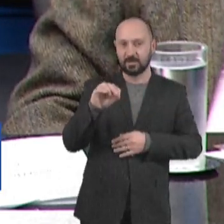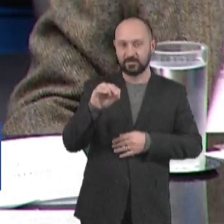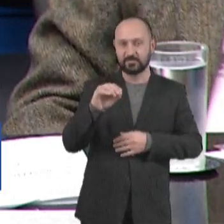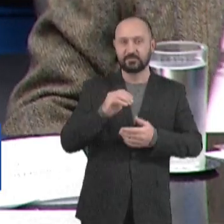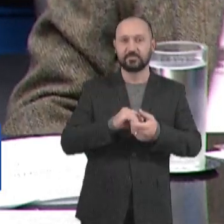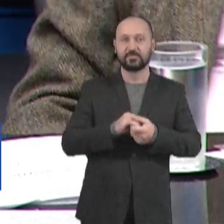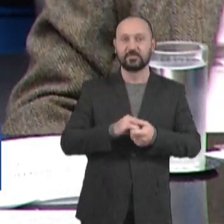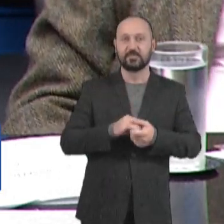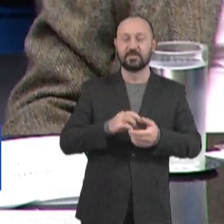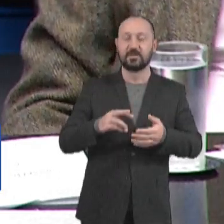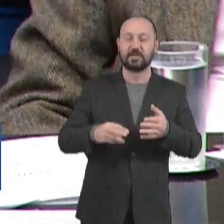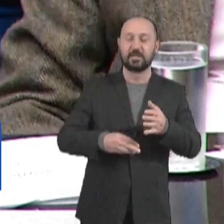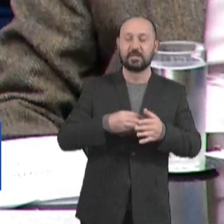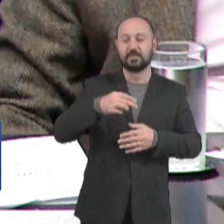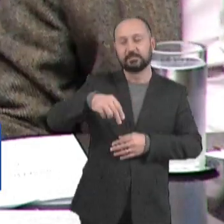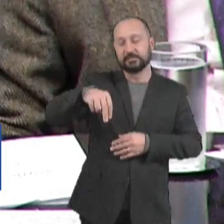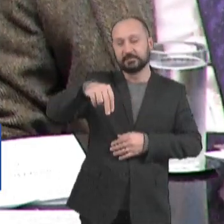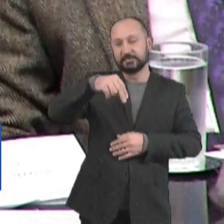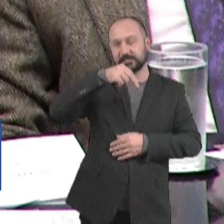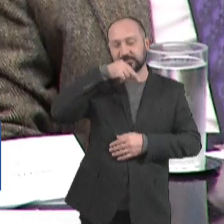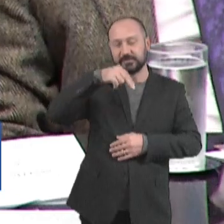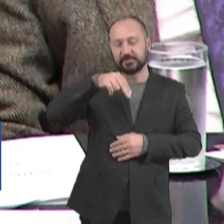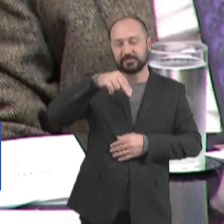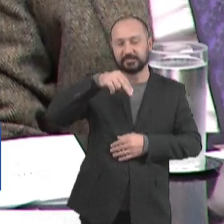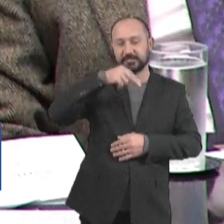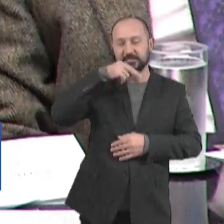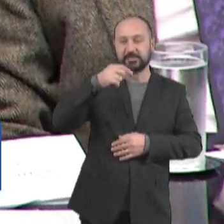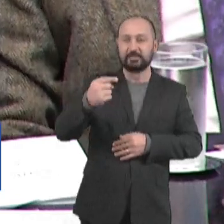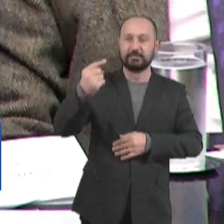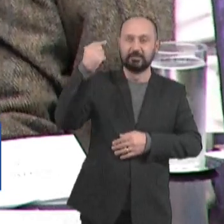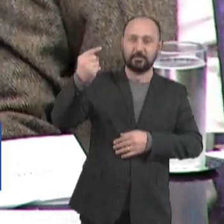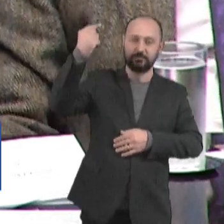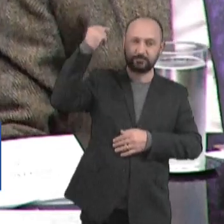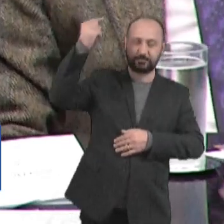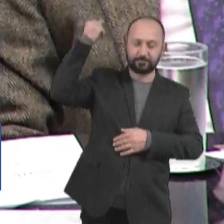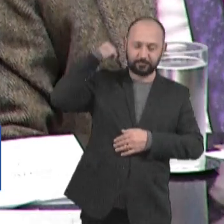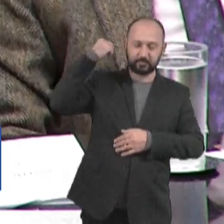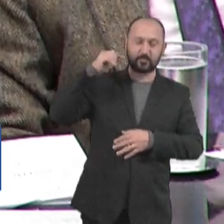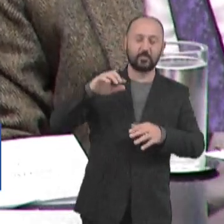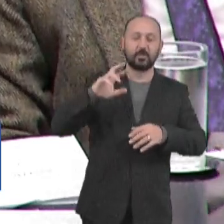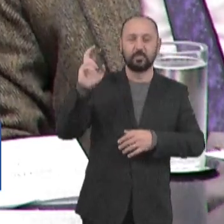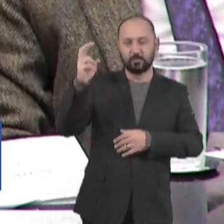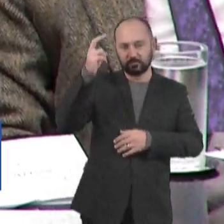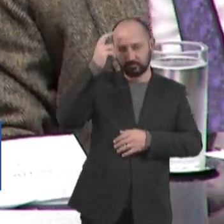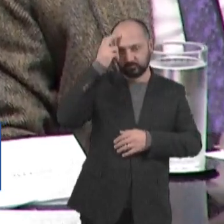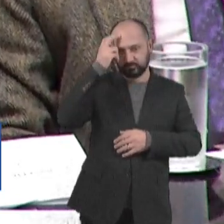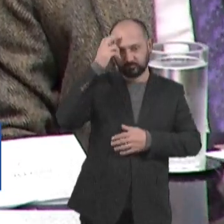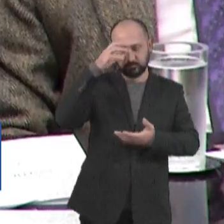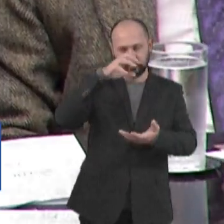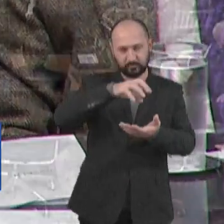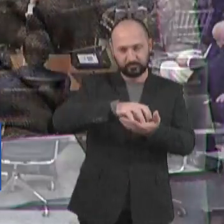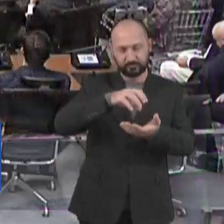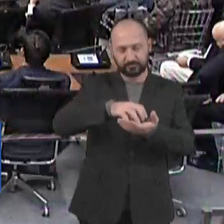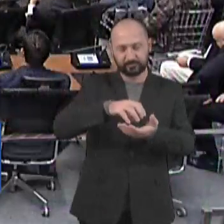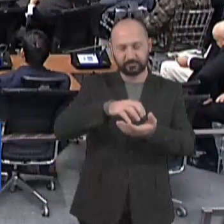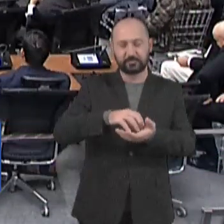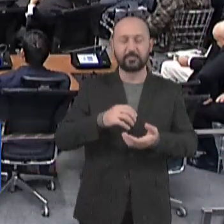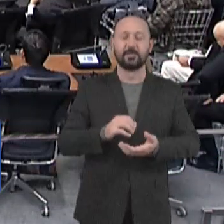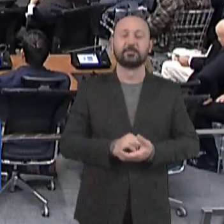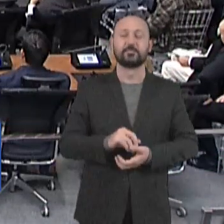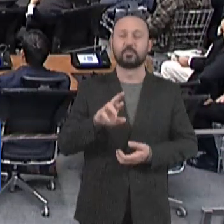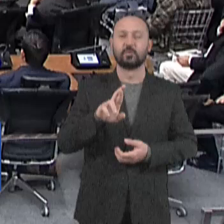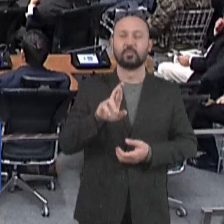Figueiró, trineto do coronel Pedro José Rufino, presidente do Instituto Cultural Pedro José Rufino, à chama da